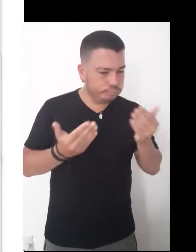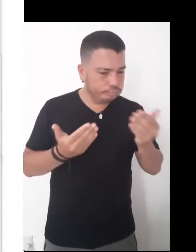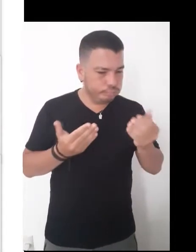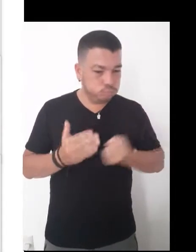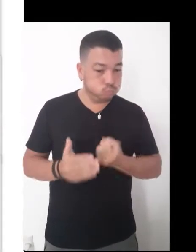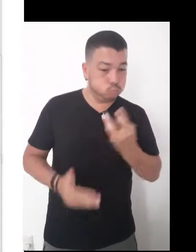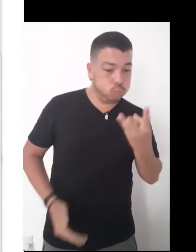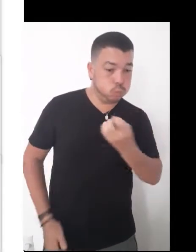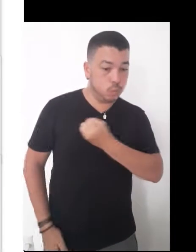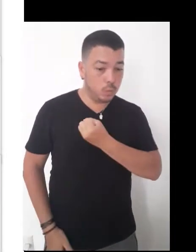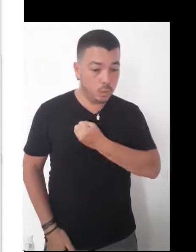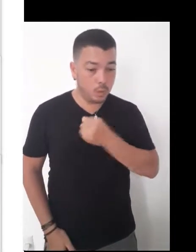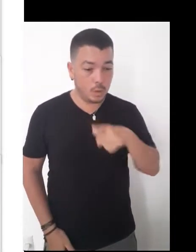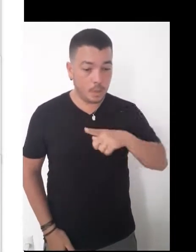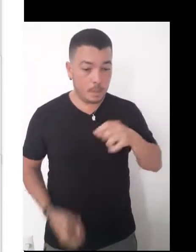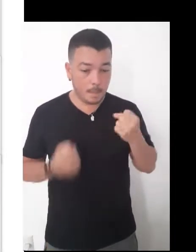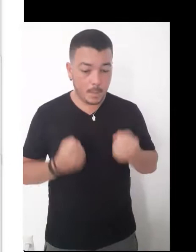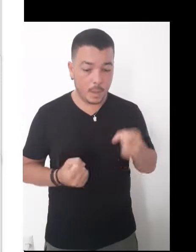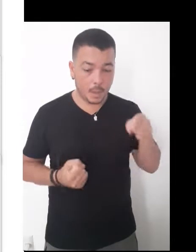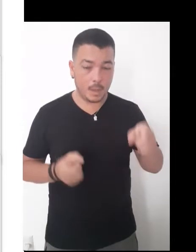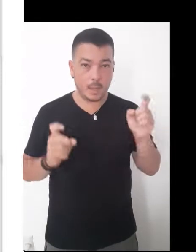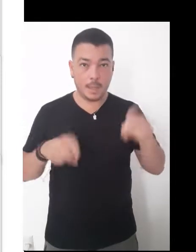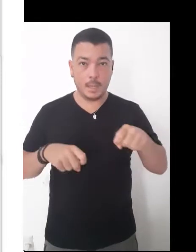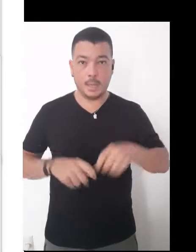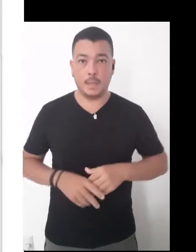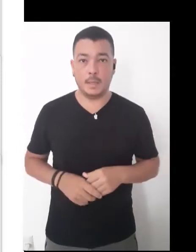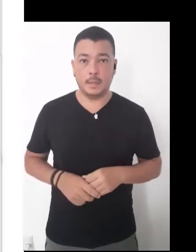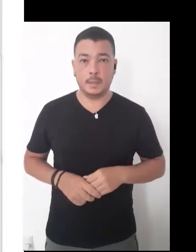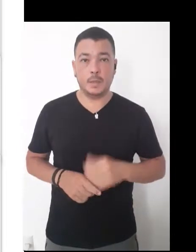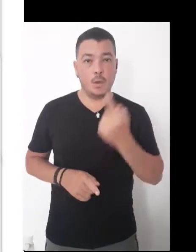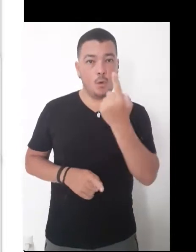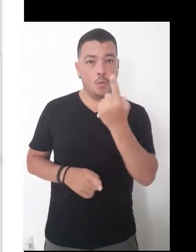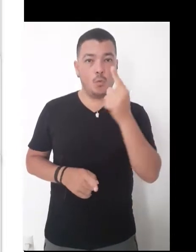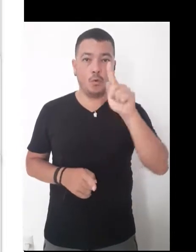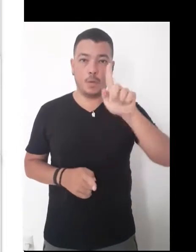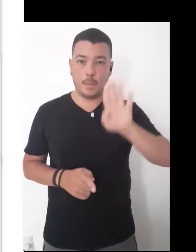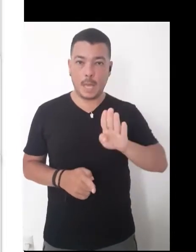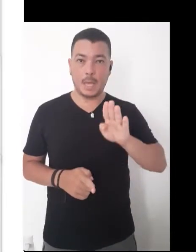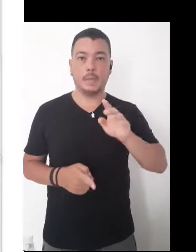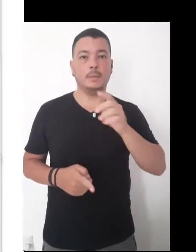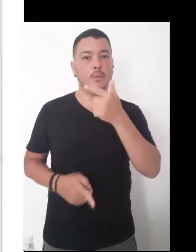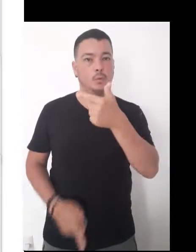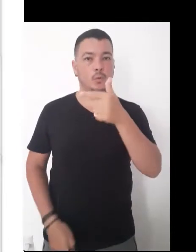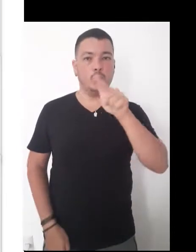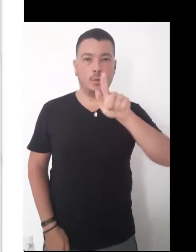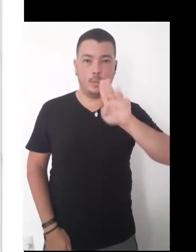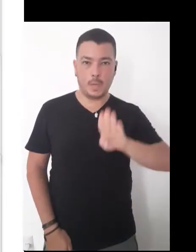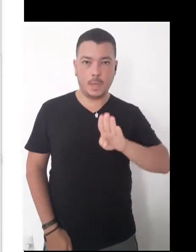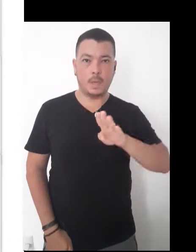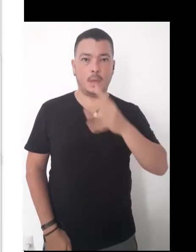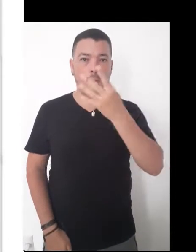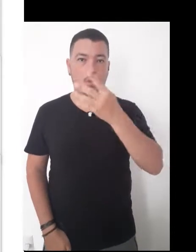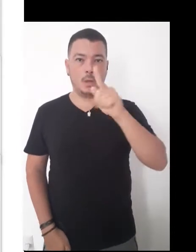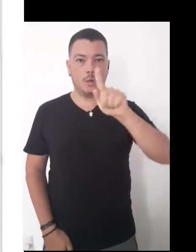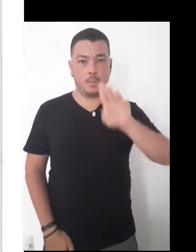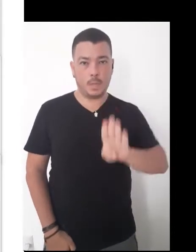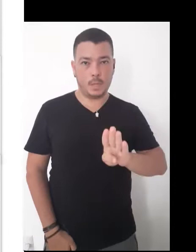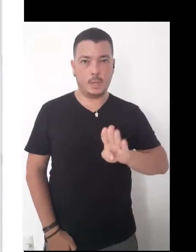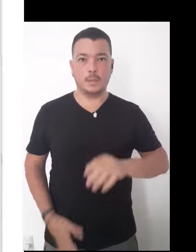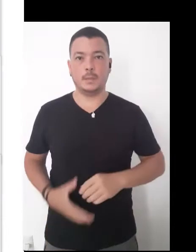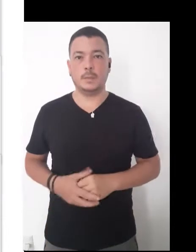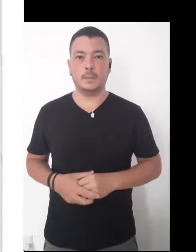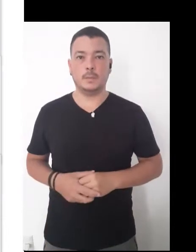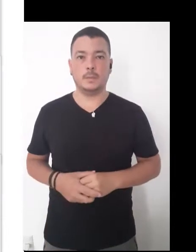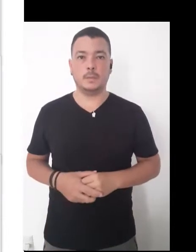quantidade de dados que eu consigo colocar nessa memória. Então aqui, ó, 1 GB, 2 GB, 4 GB. Essa